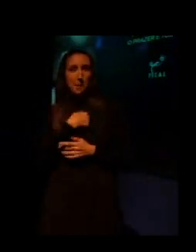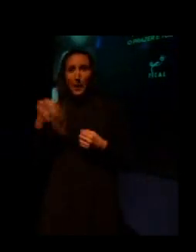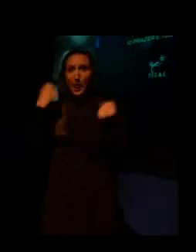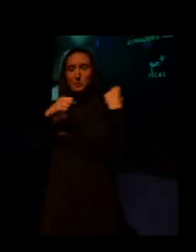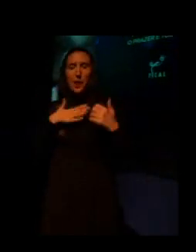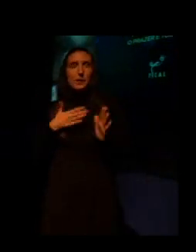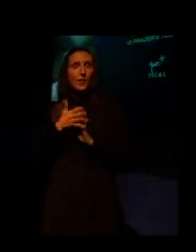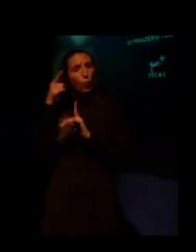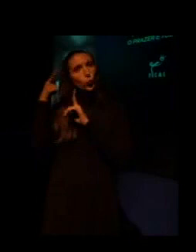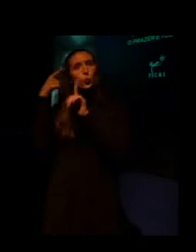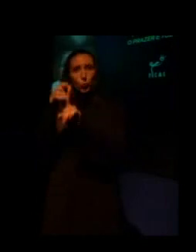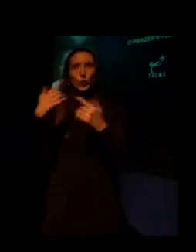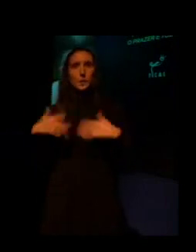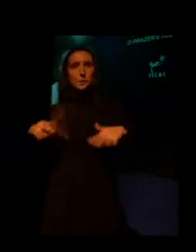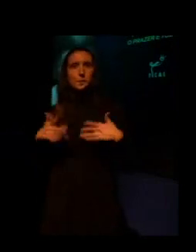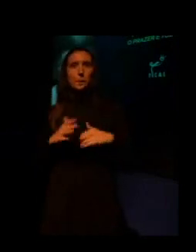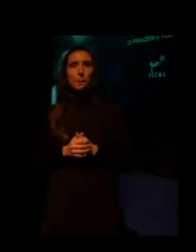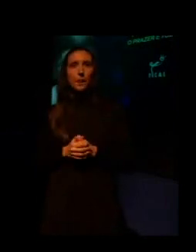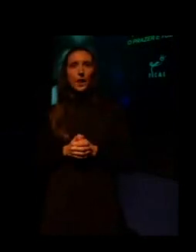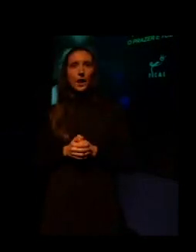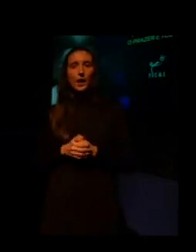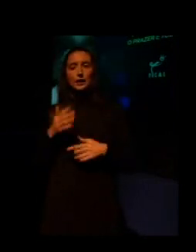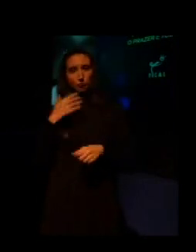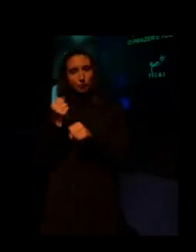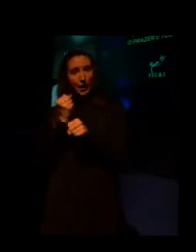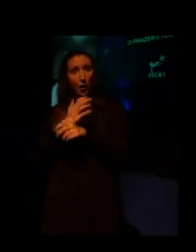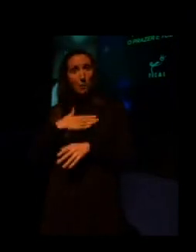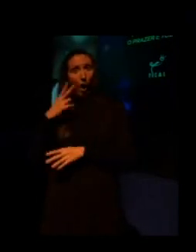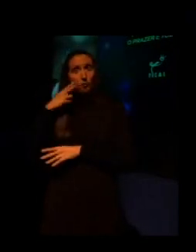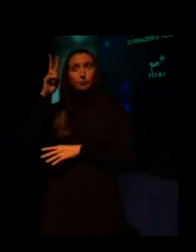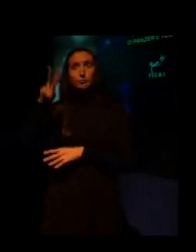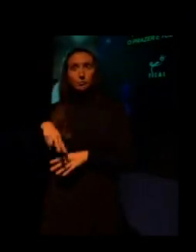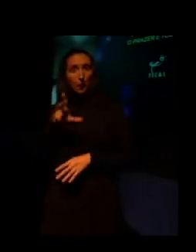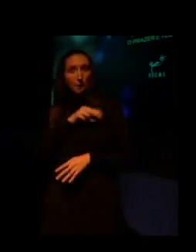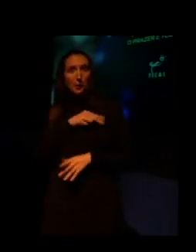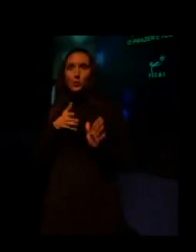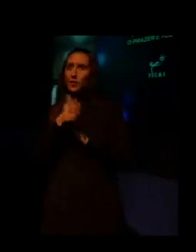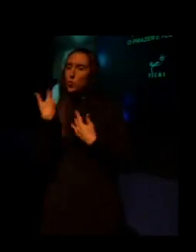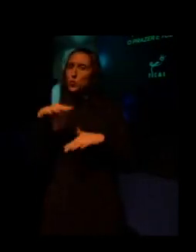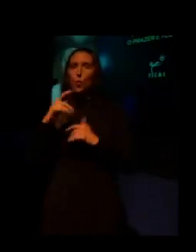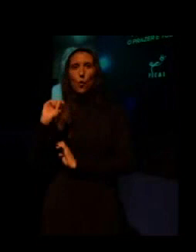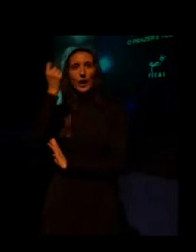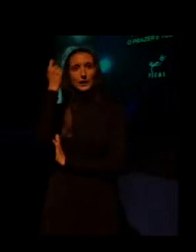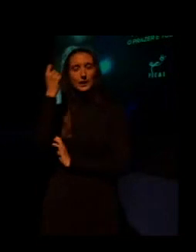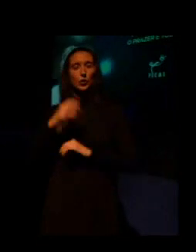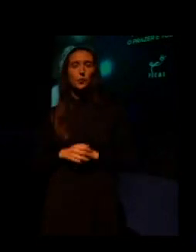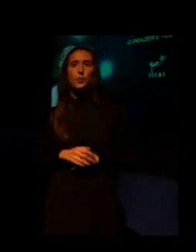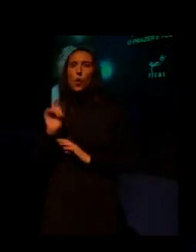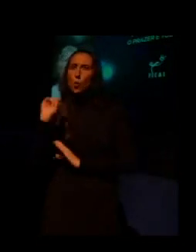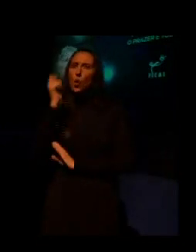desafío. Que se reconozca mi trabalho é um triunfo. Um